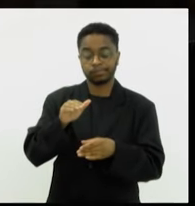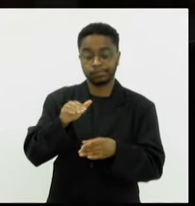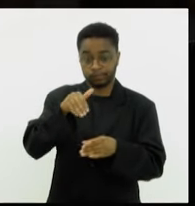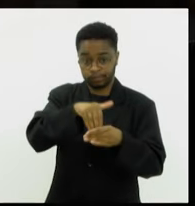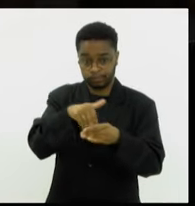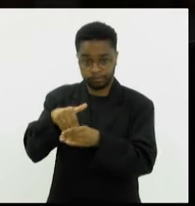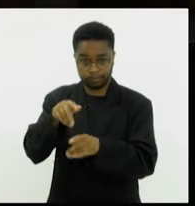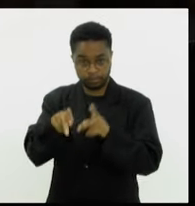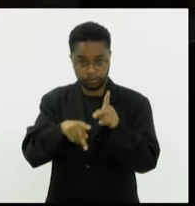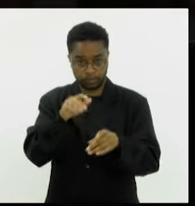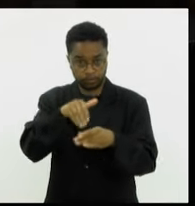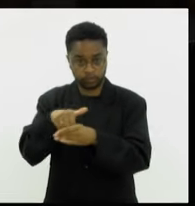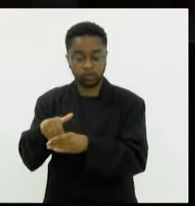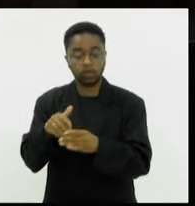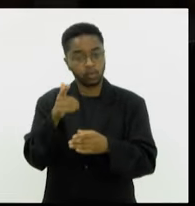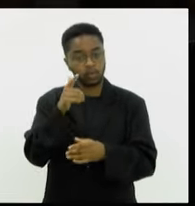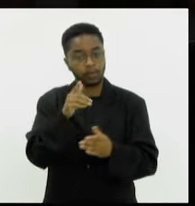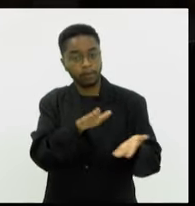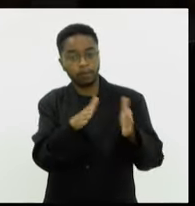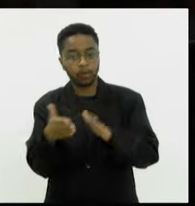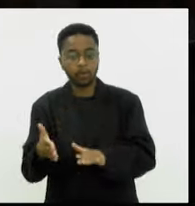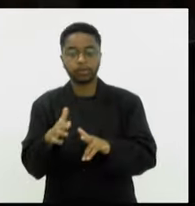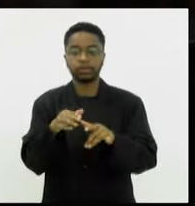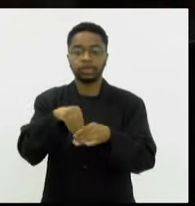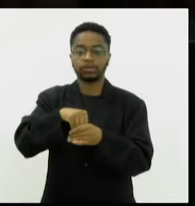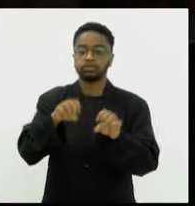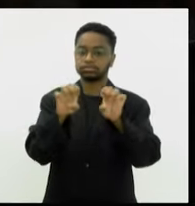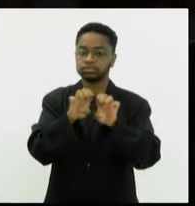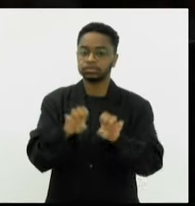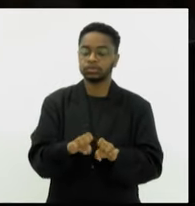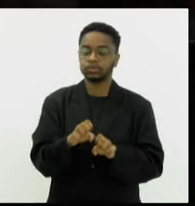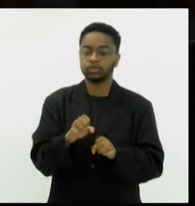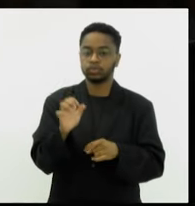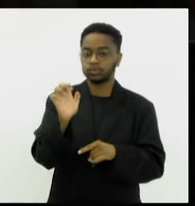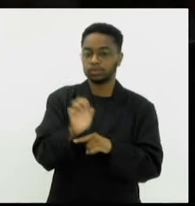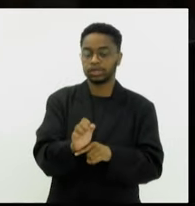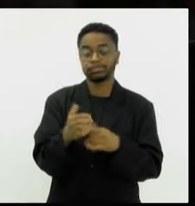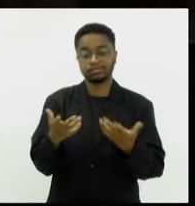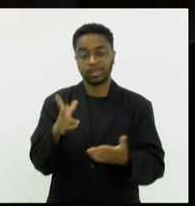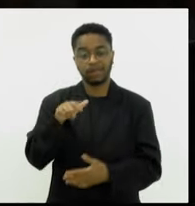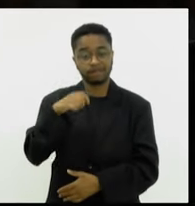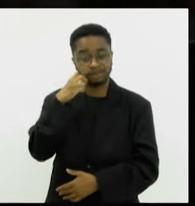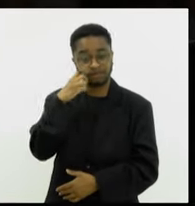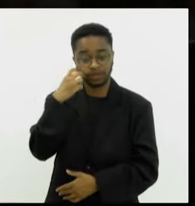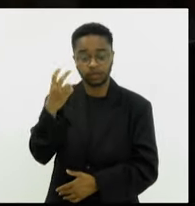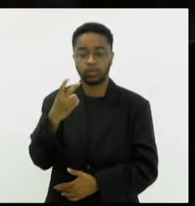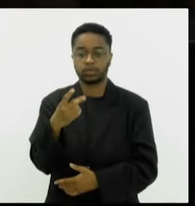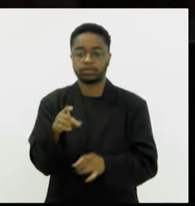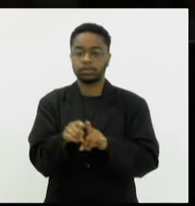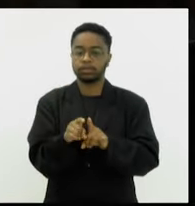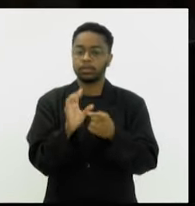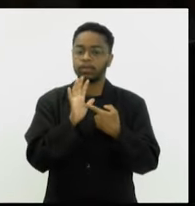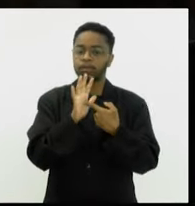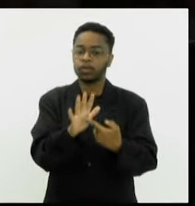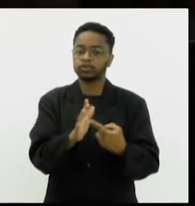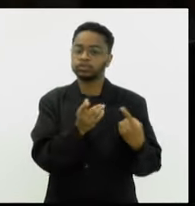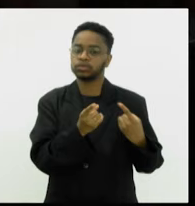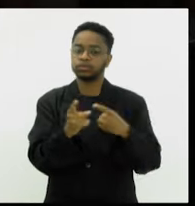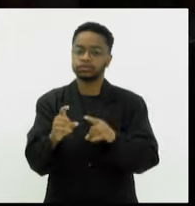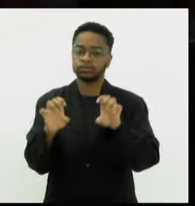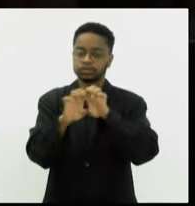estrutura do Estado. Então, é vergonhoso, é vexaminoso. Depois encontra toda uma estrutura